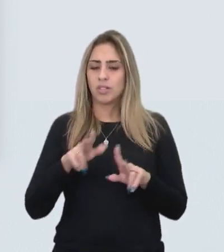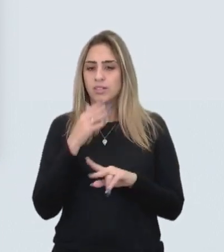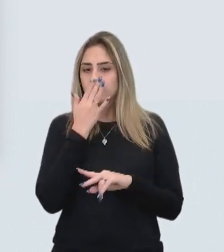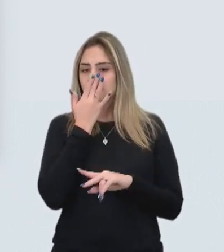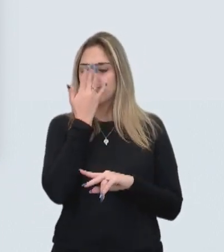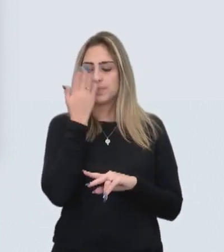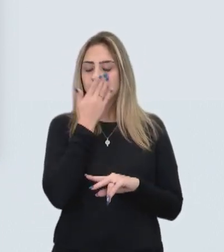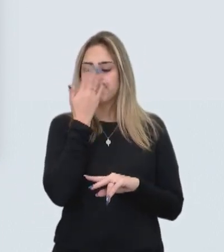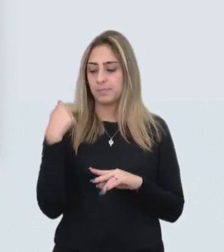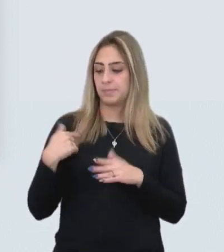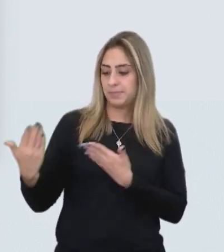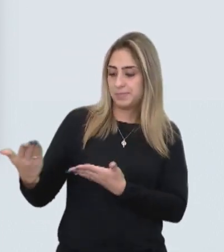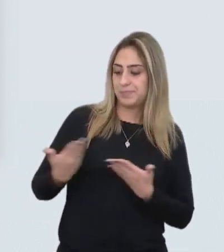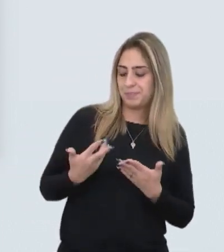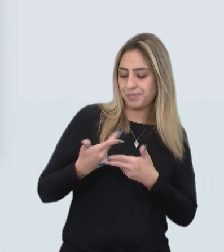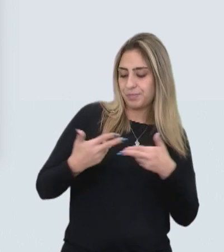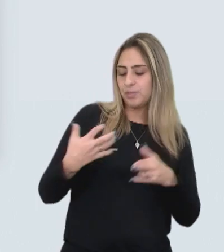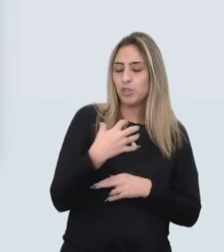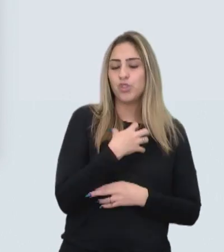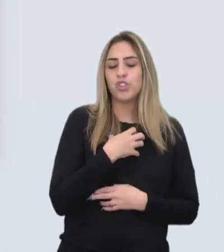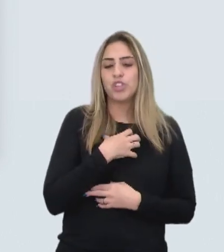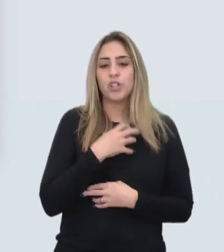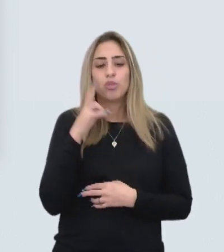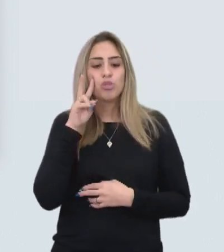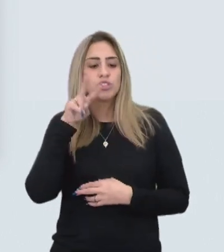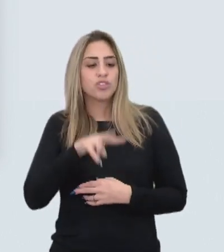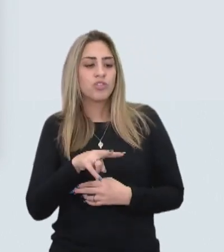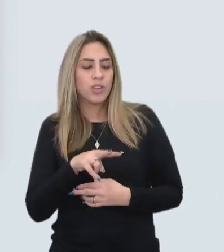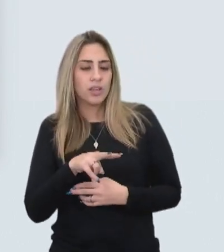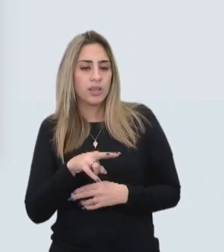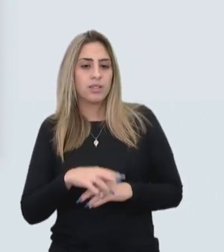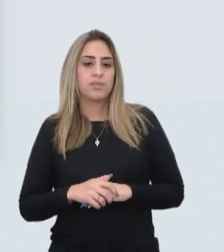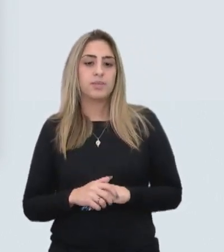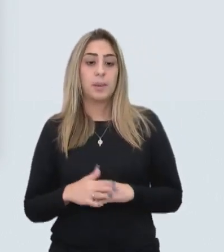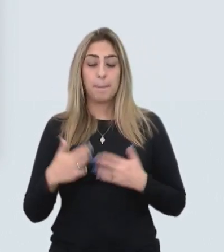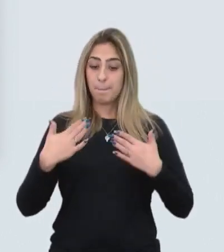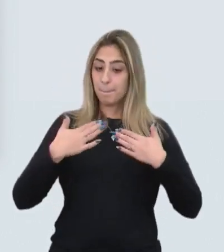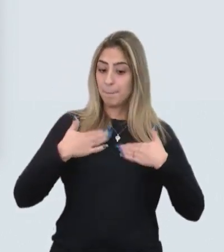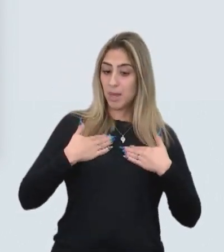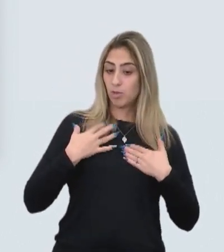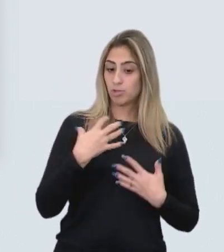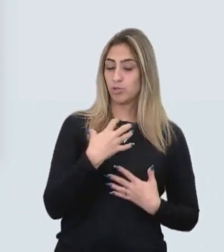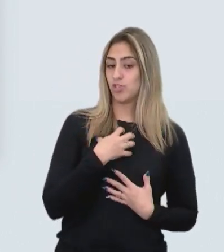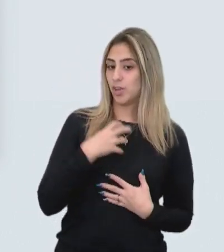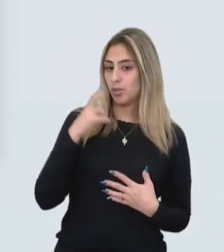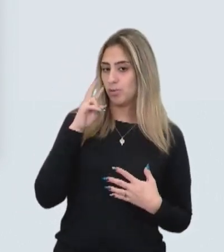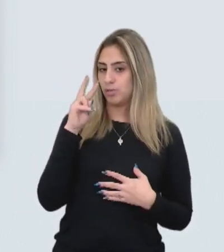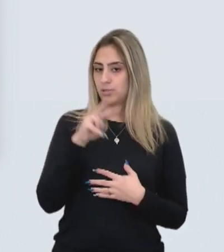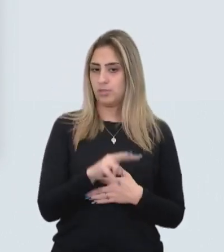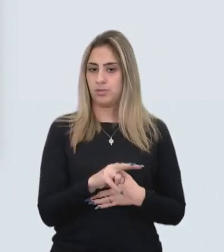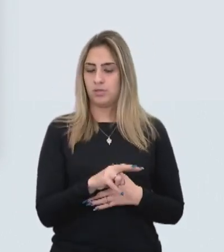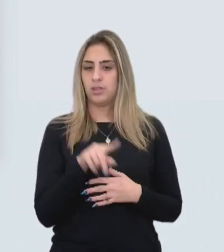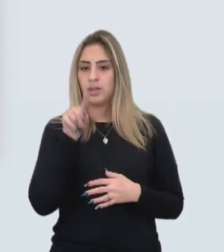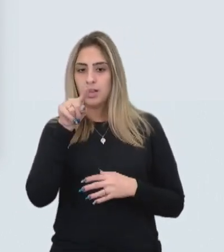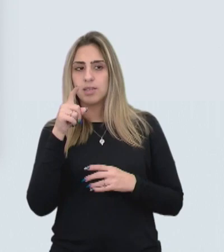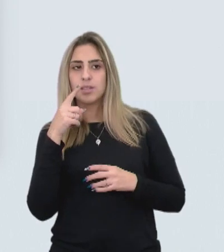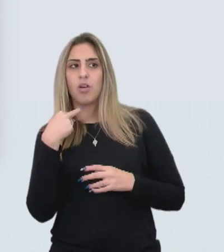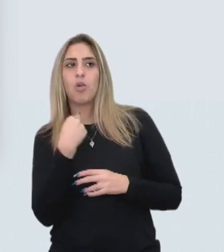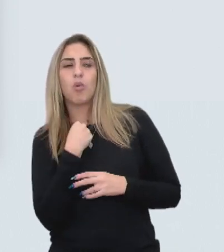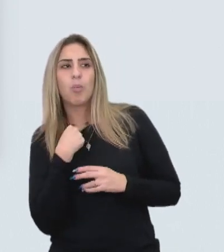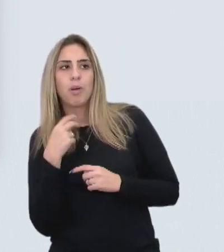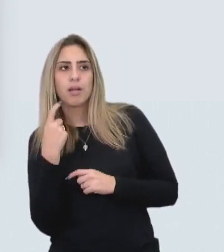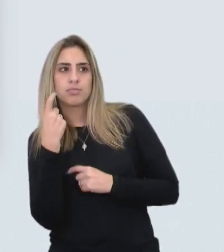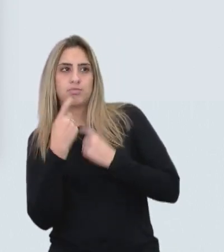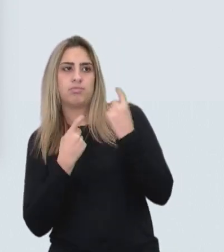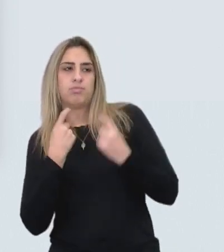Então eu estou trazendo no Resistência o ponto de vista de algumas das ocupações, né? O meu ponto de vista sobre essas ocupações, e